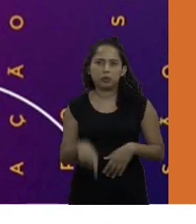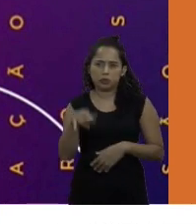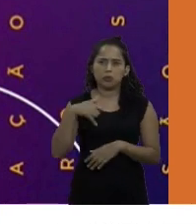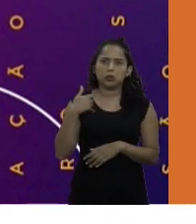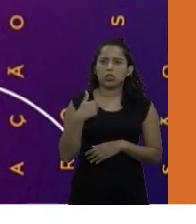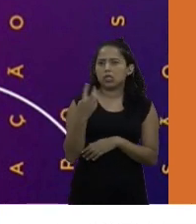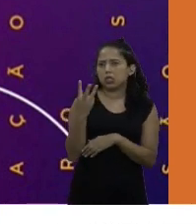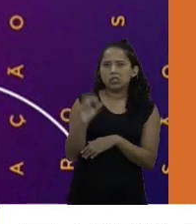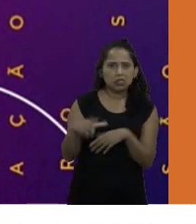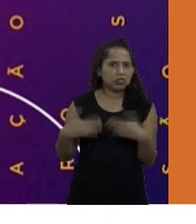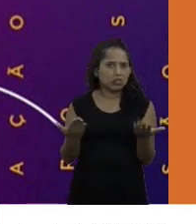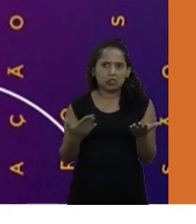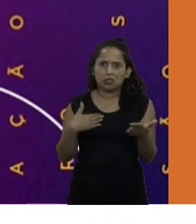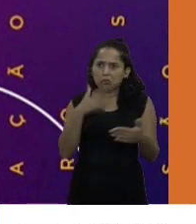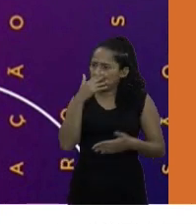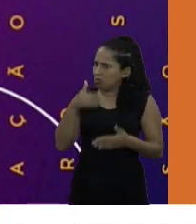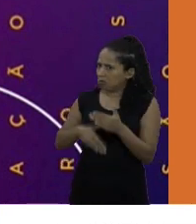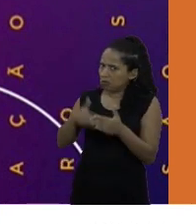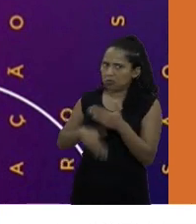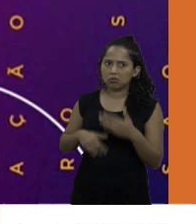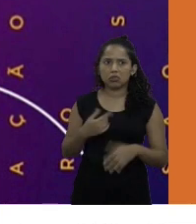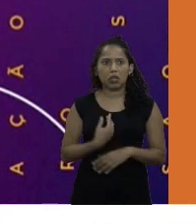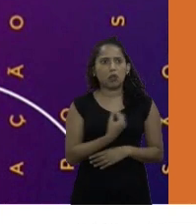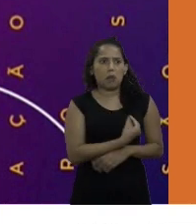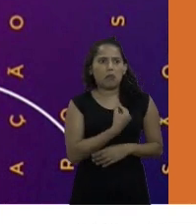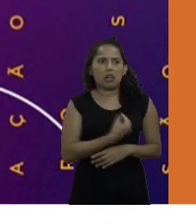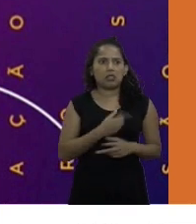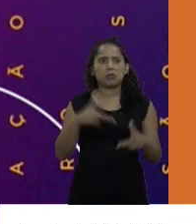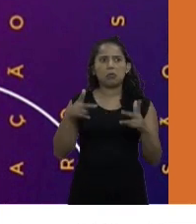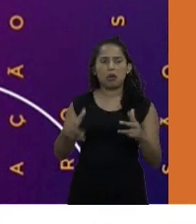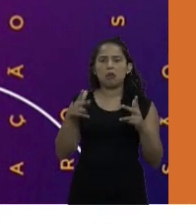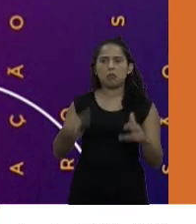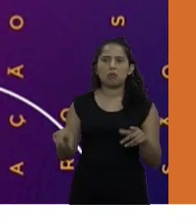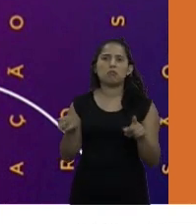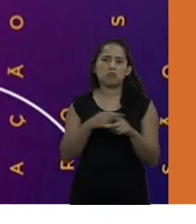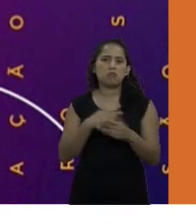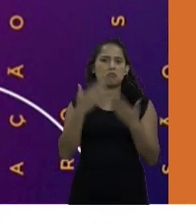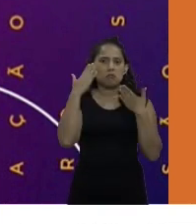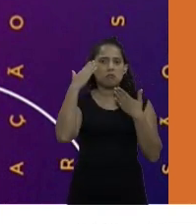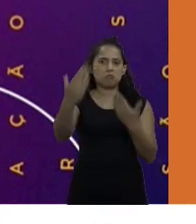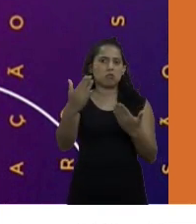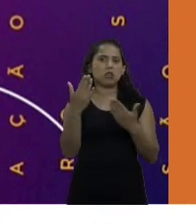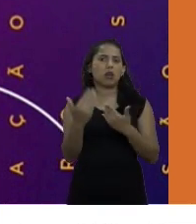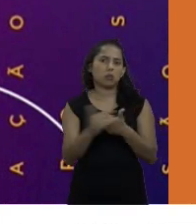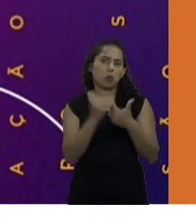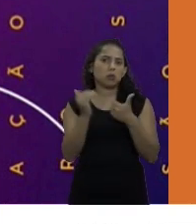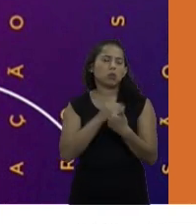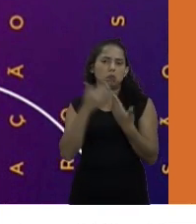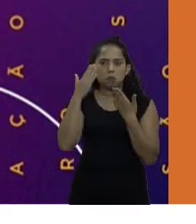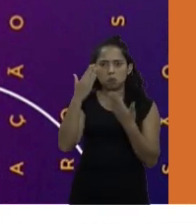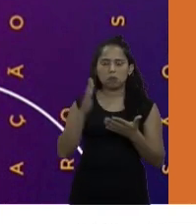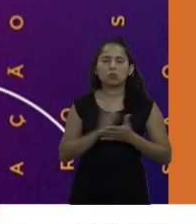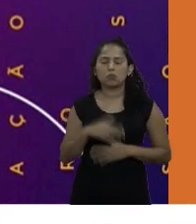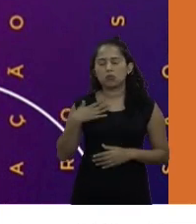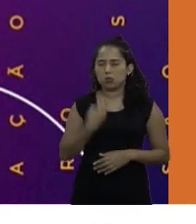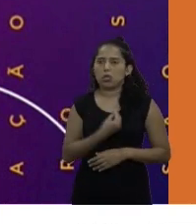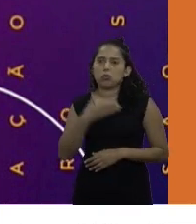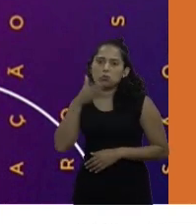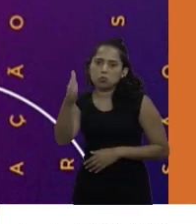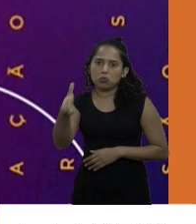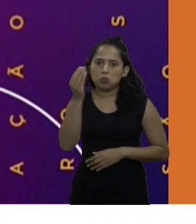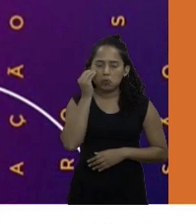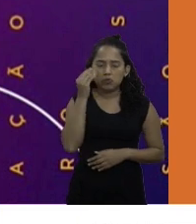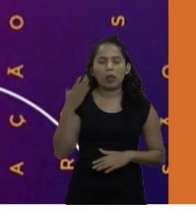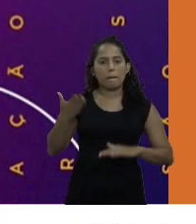vários empecilhos. Eu falei, eu vou participar assim mesmo, sabe? Obrigado pelos seus conselhos, vou participar. Passei no programa trainee